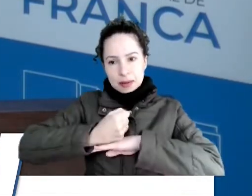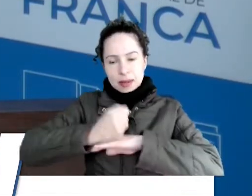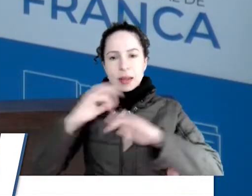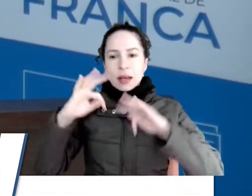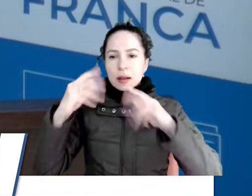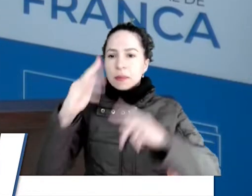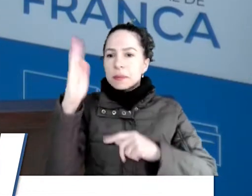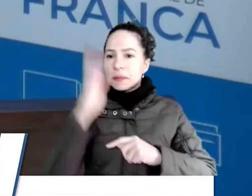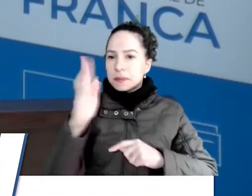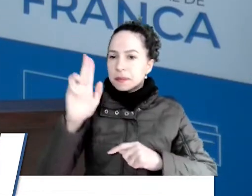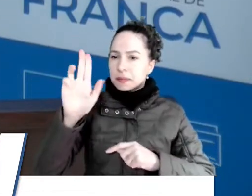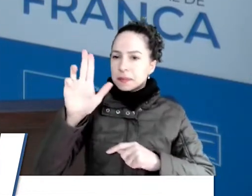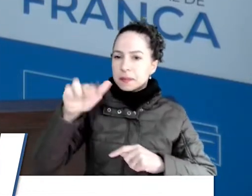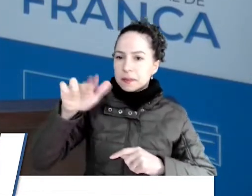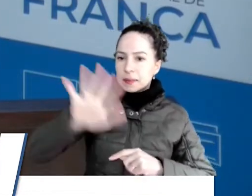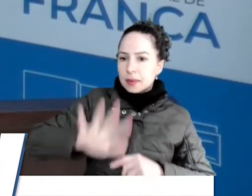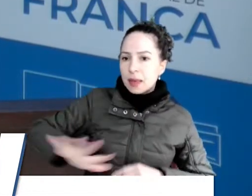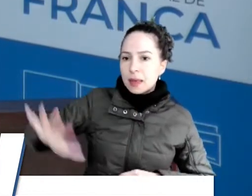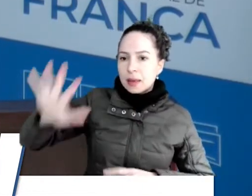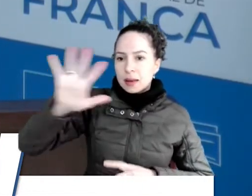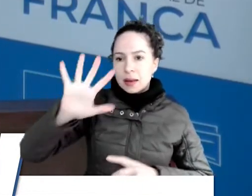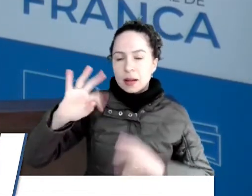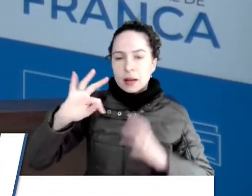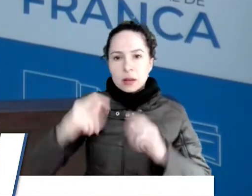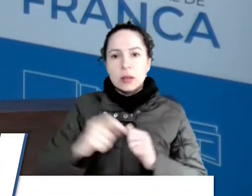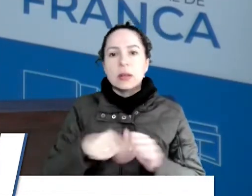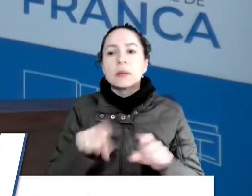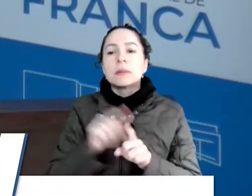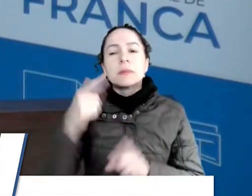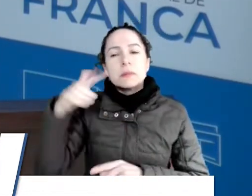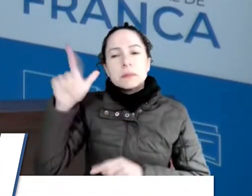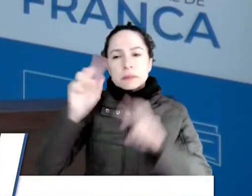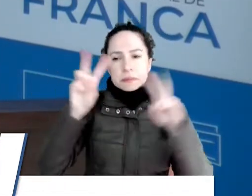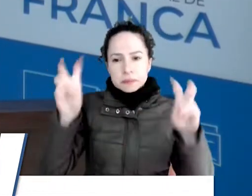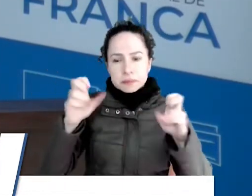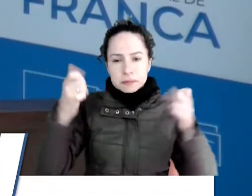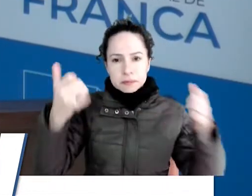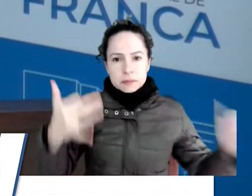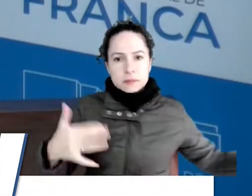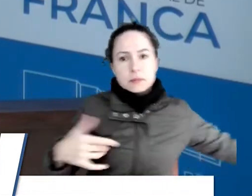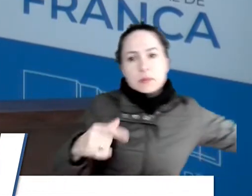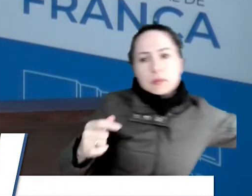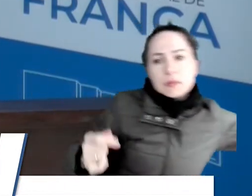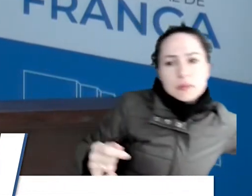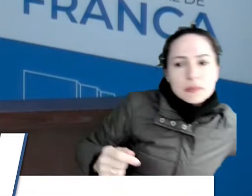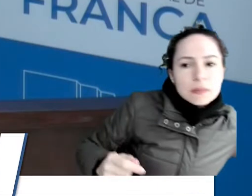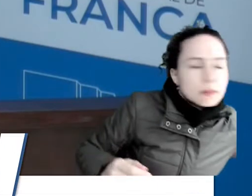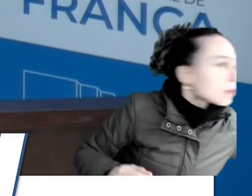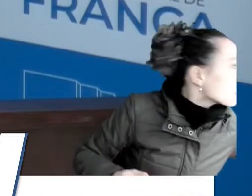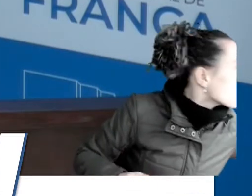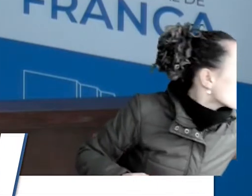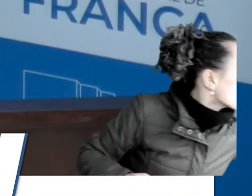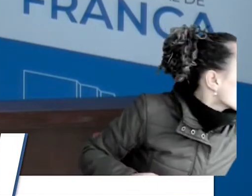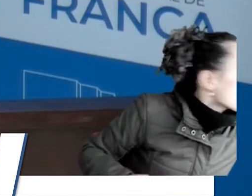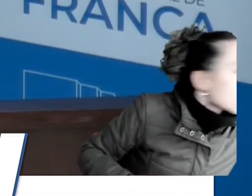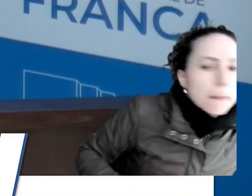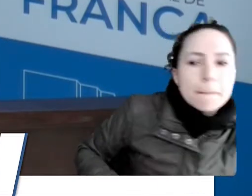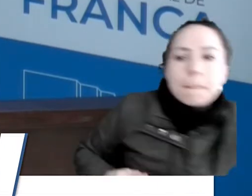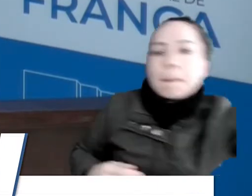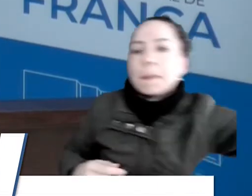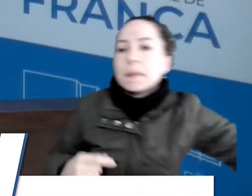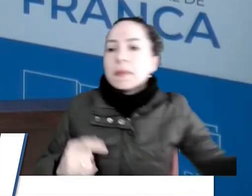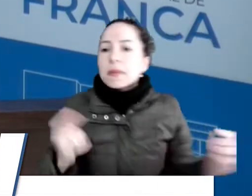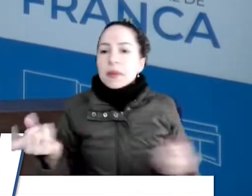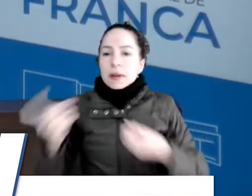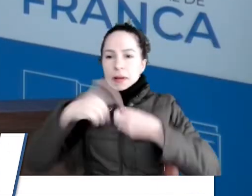nacional. Eu quero falar uma outra questão, que é com relação à retomada das obras da revitalização